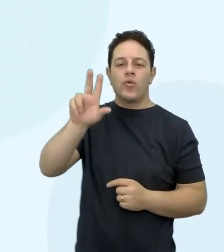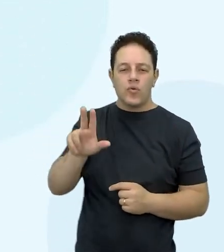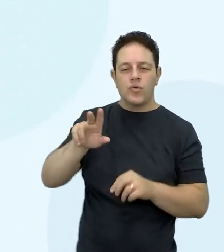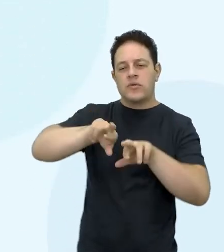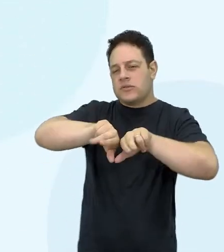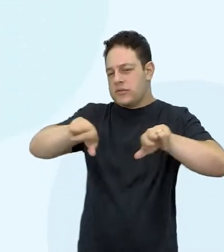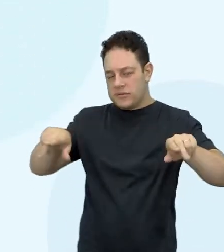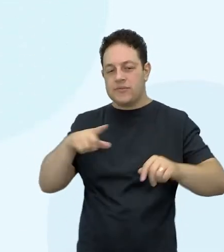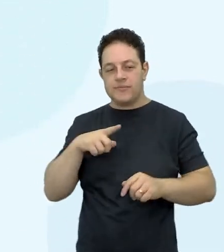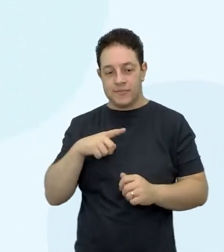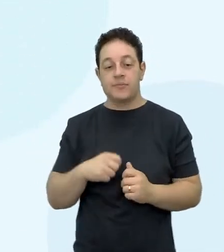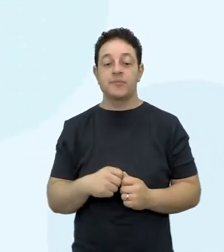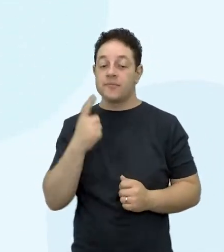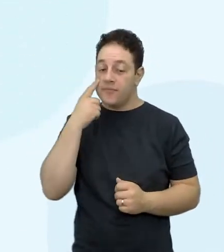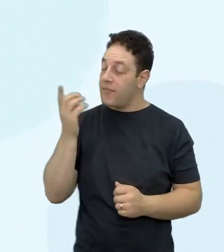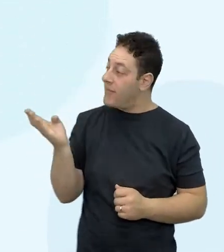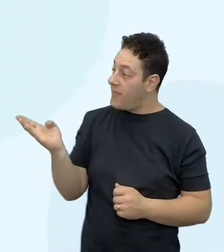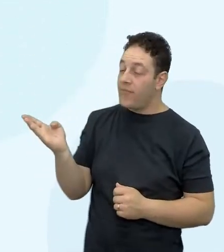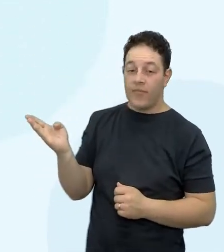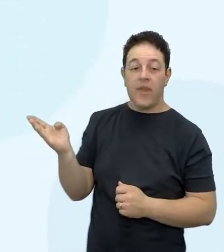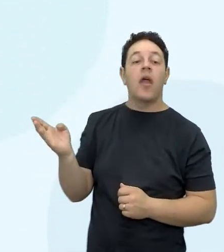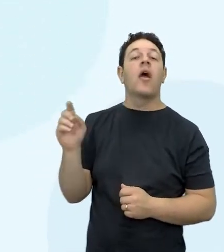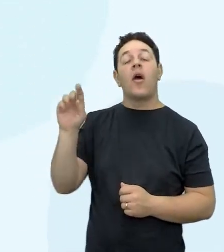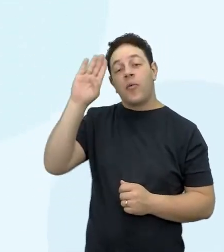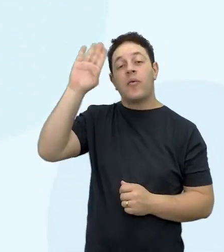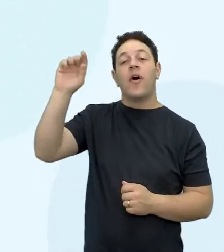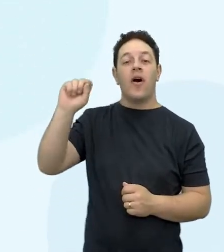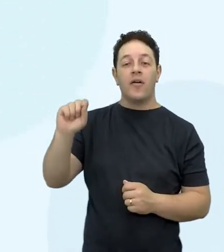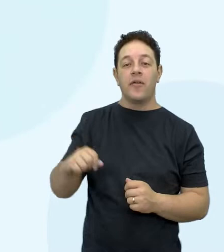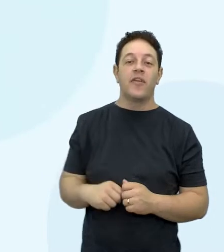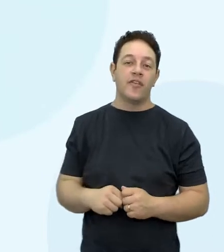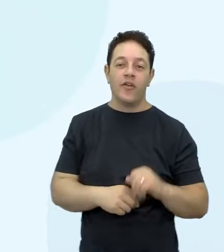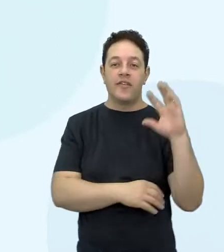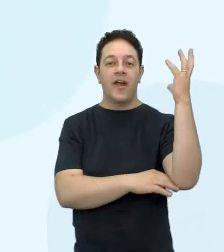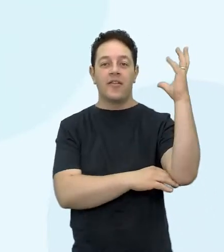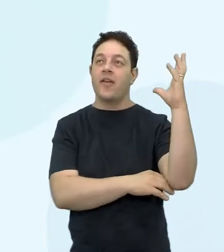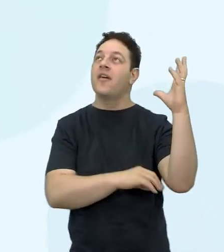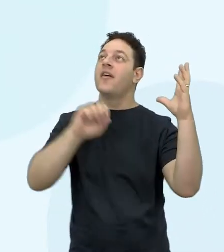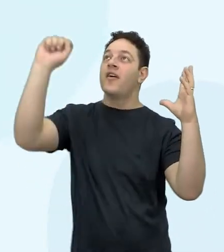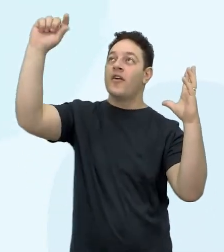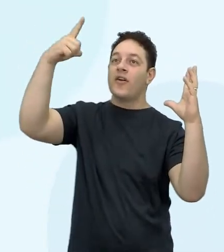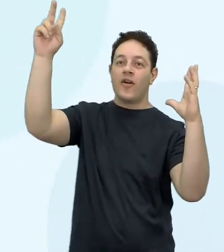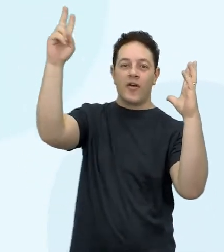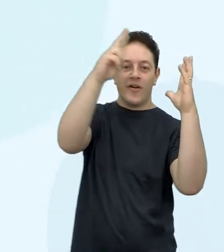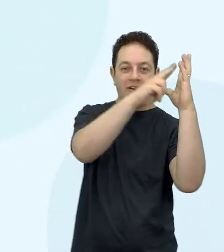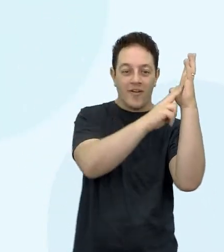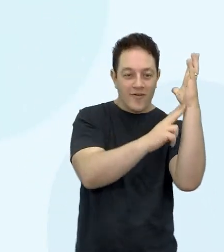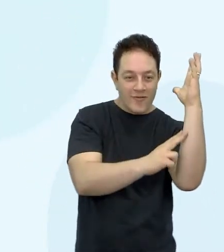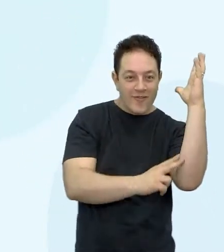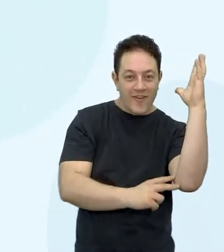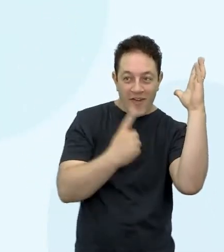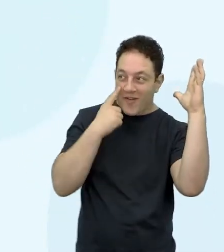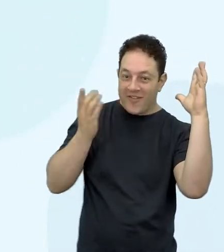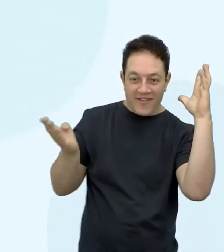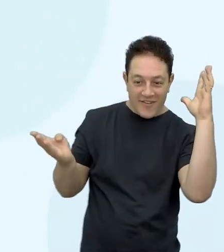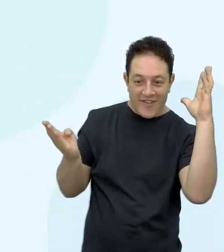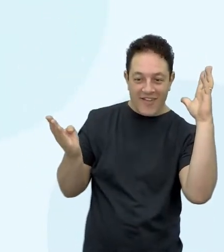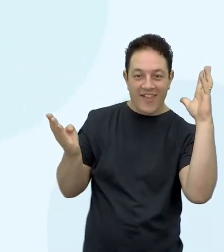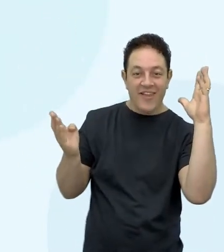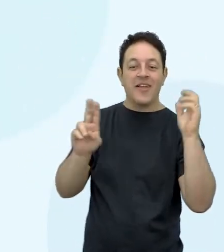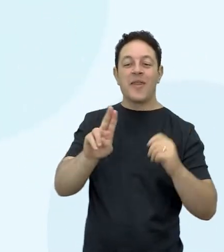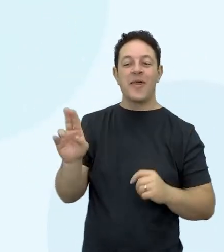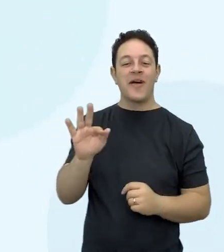outras coisas. E a nossa fonte primária é o sol. Então o que os vegetais fazem, ó? Por um processo chamado